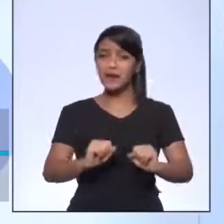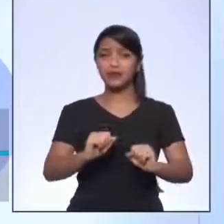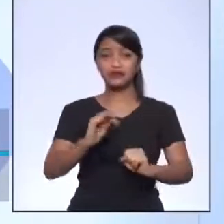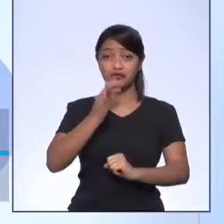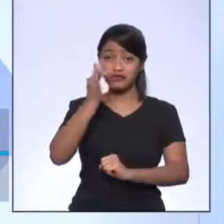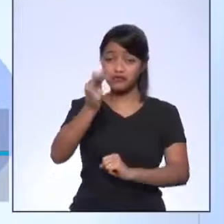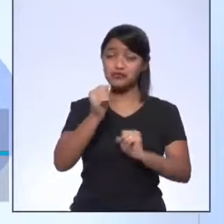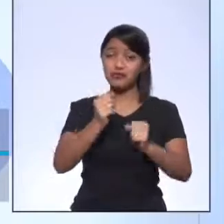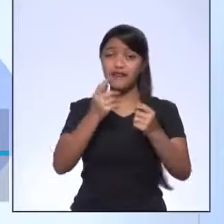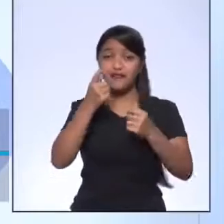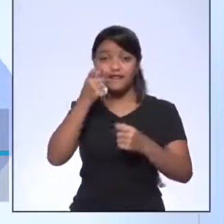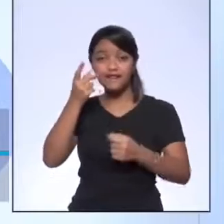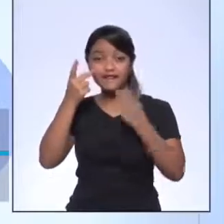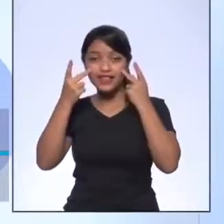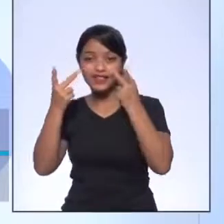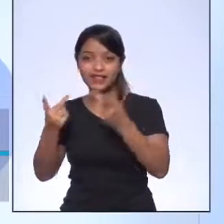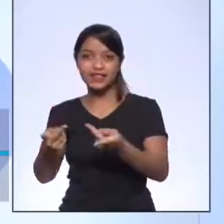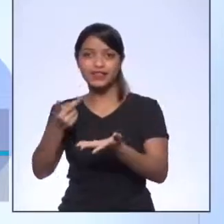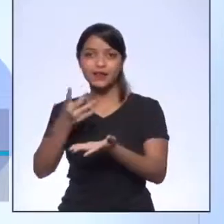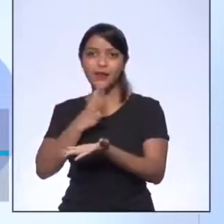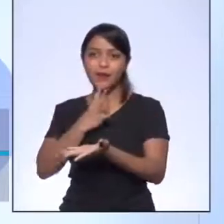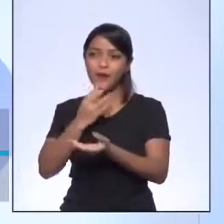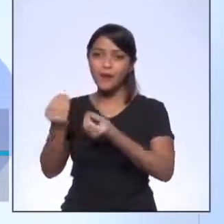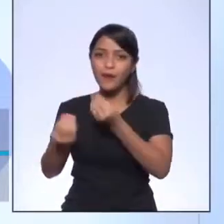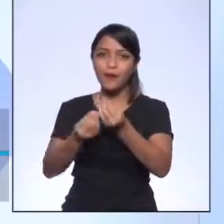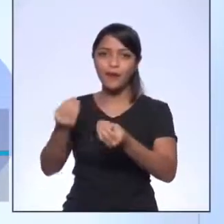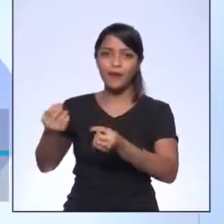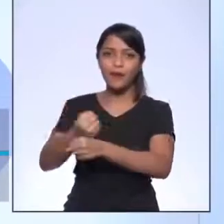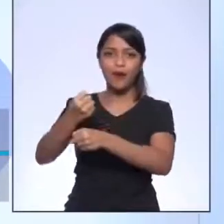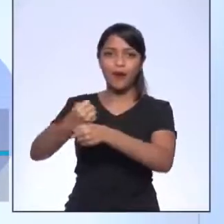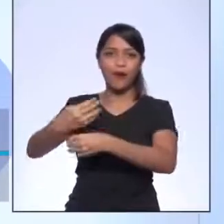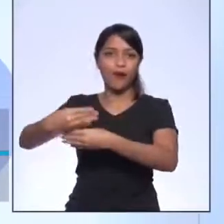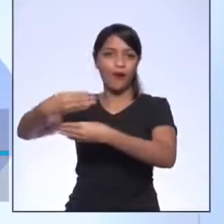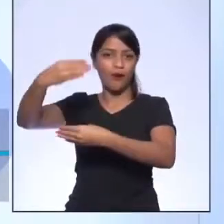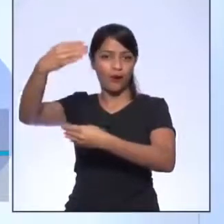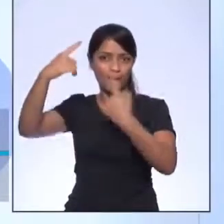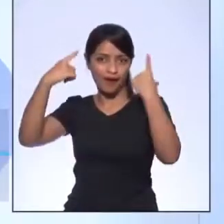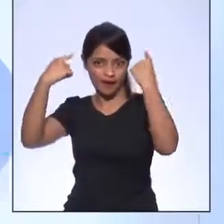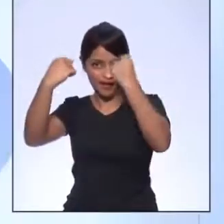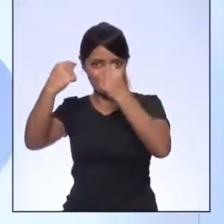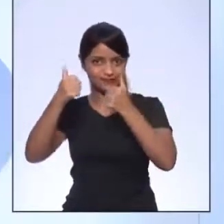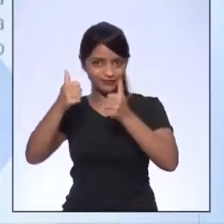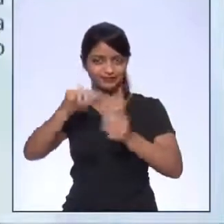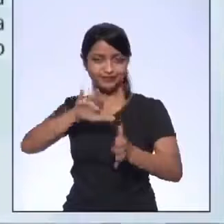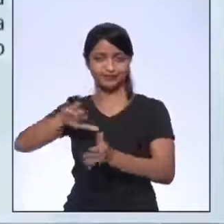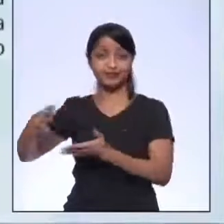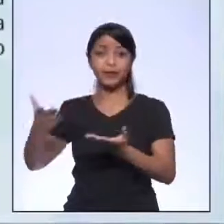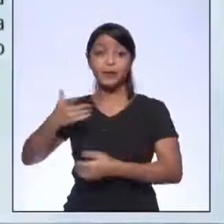obras arquitetônicas gregas. Vamos para mais uma contribuição dos gregos?